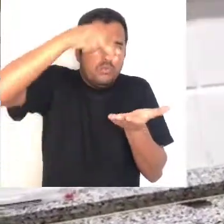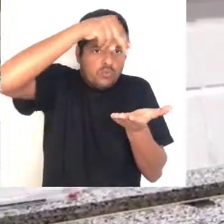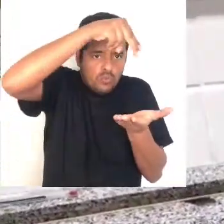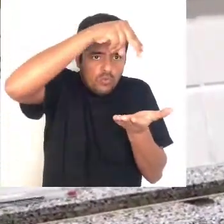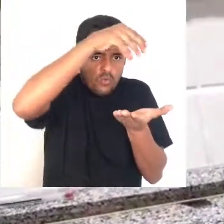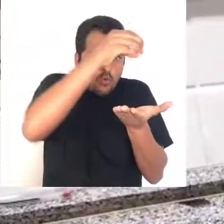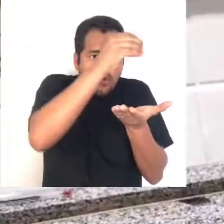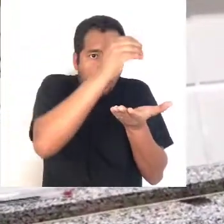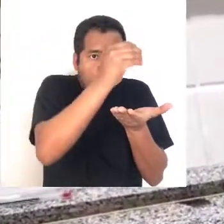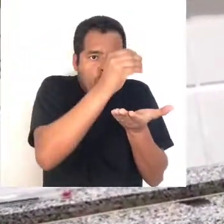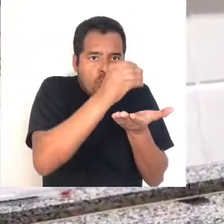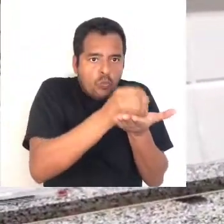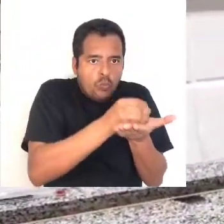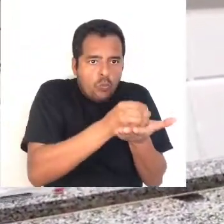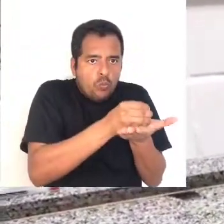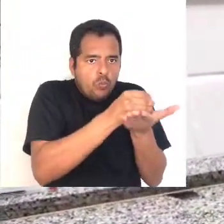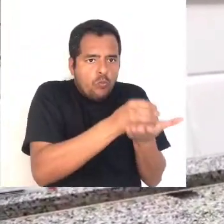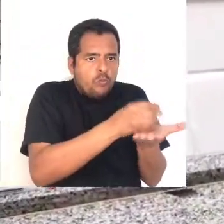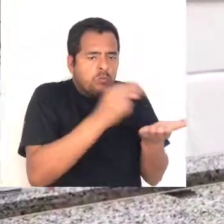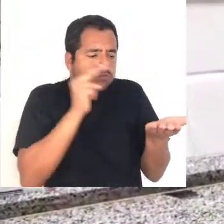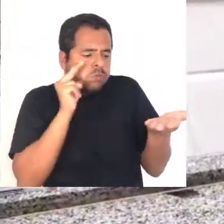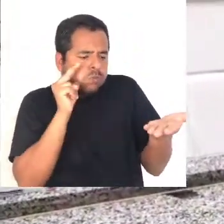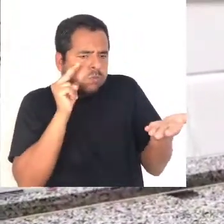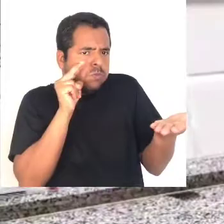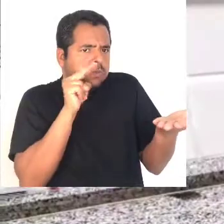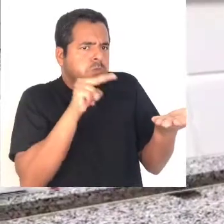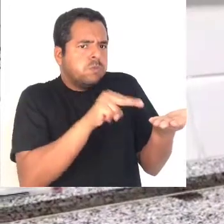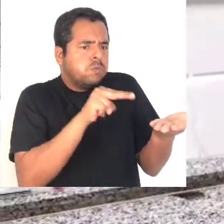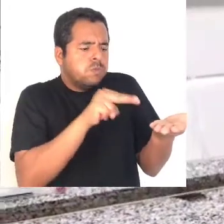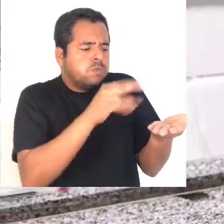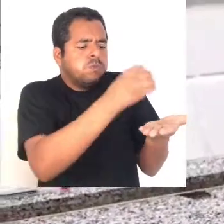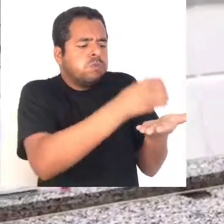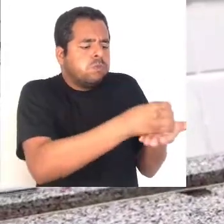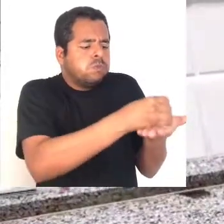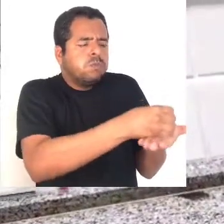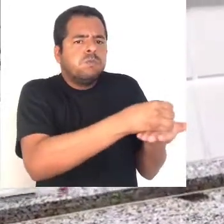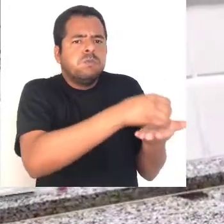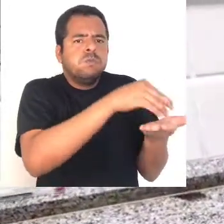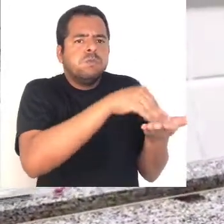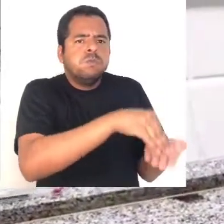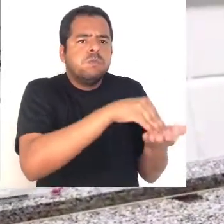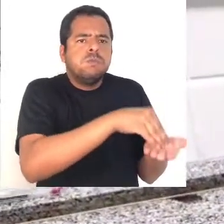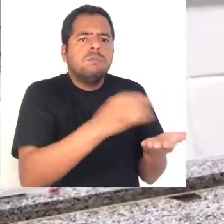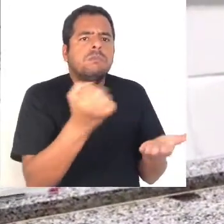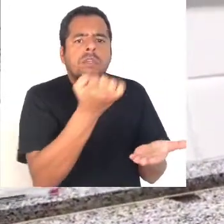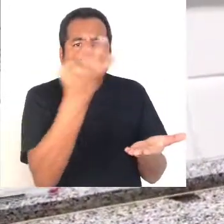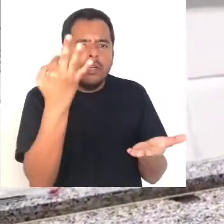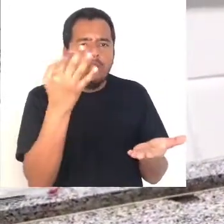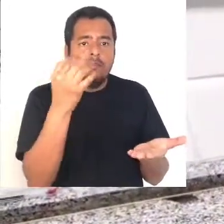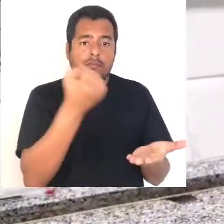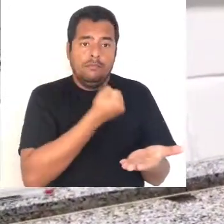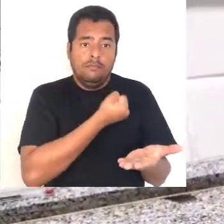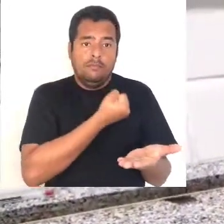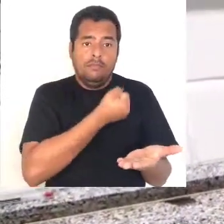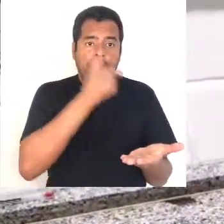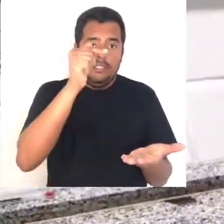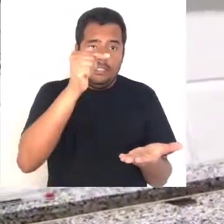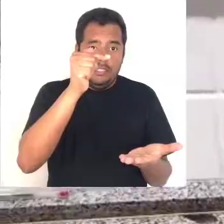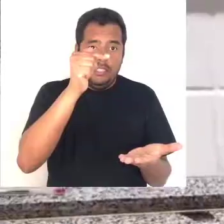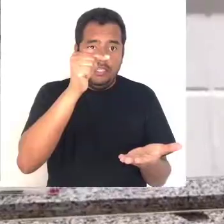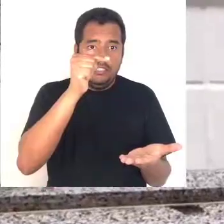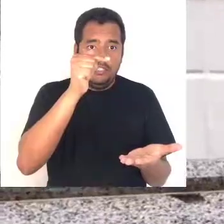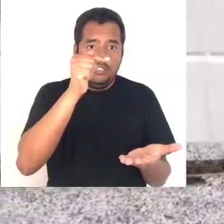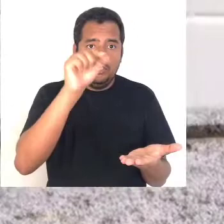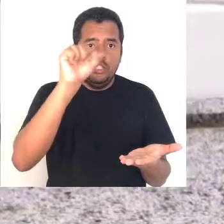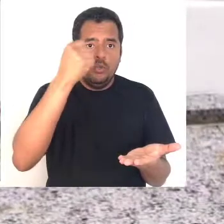vem aqui, ó, e coloca o balão justamente para a gente poder tirar a diferença depois. Então, vamos analisar qual é a massa desse